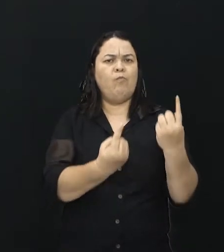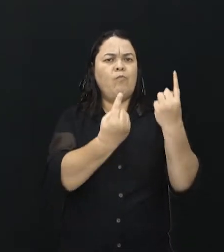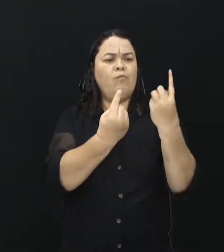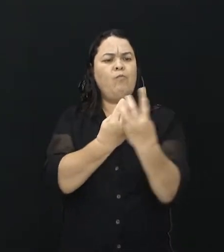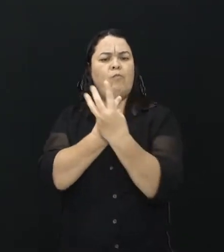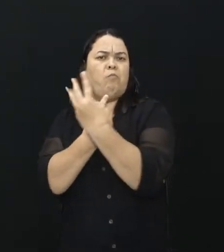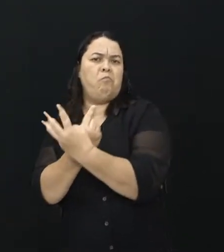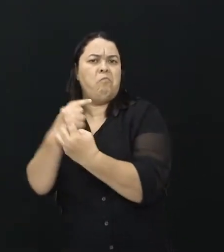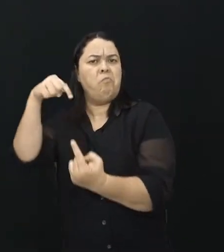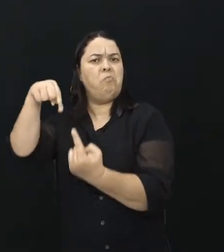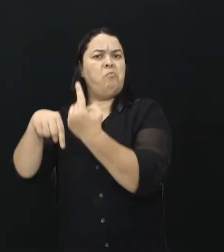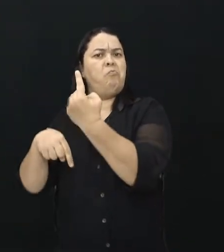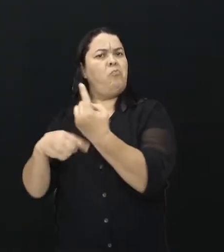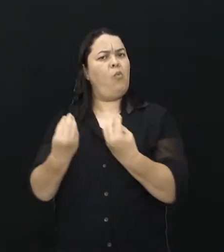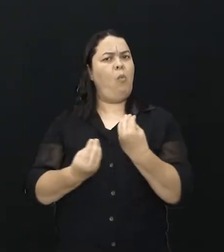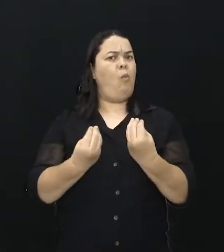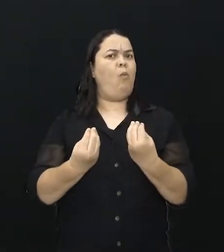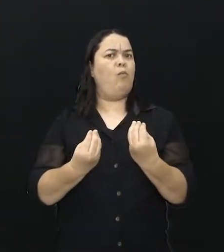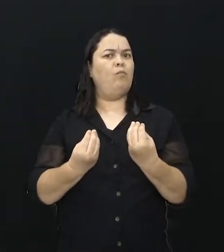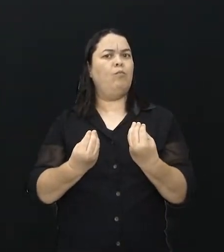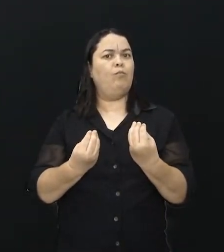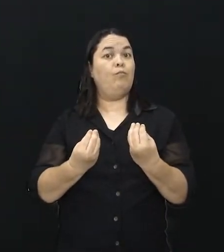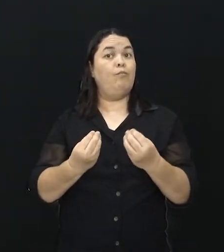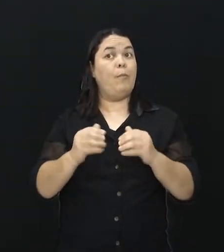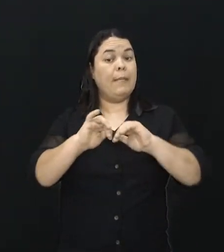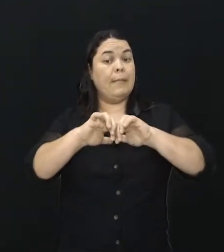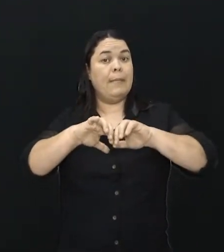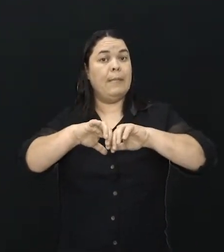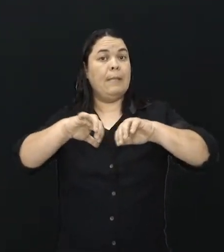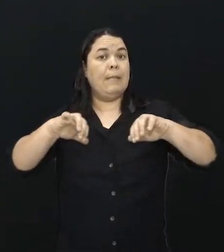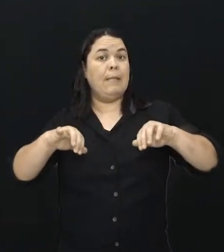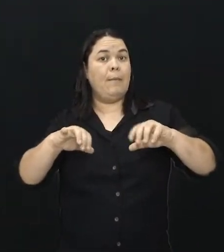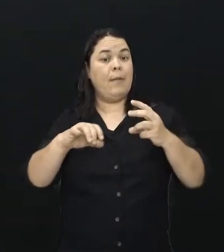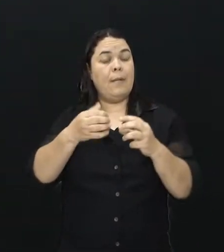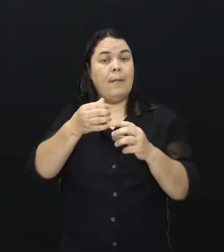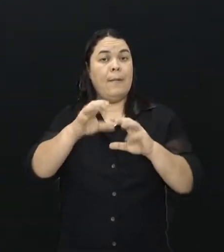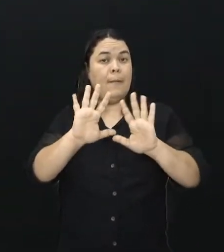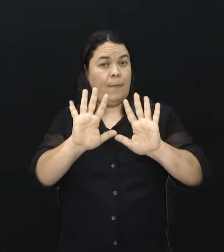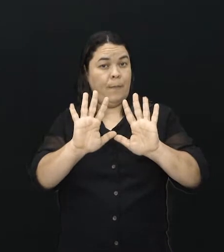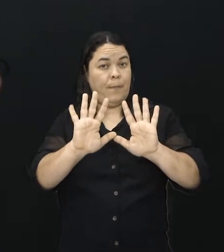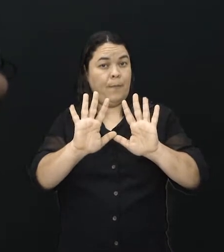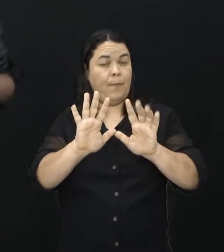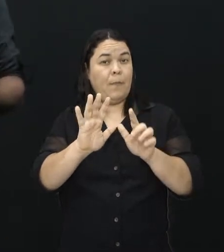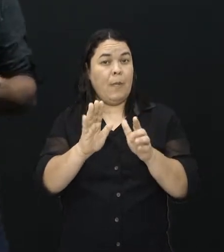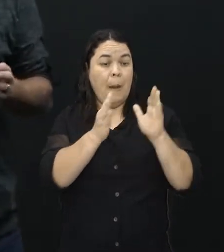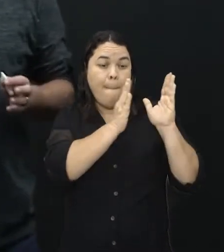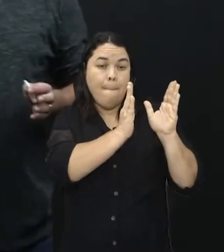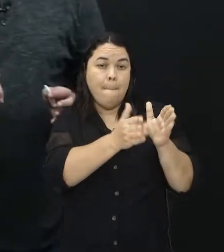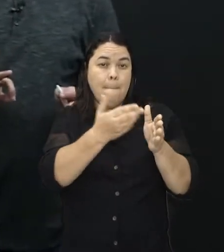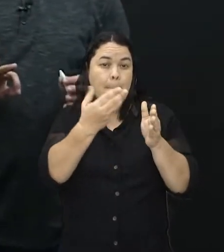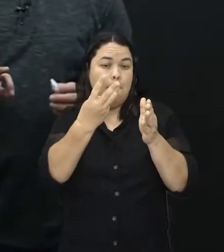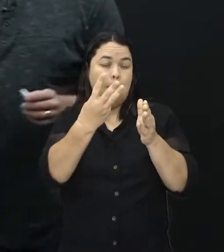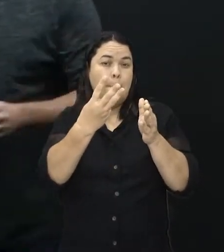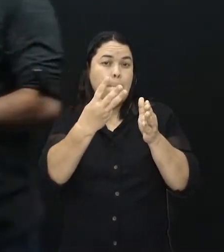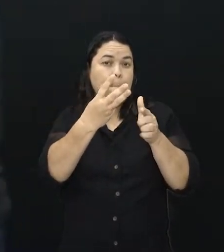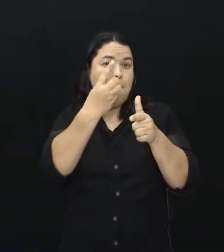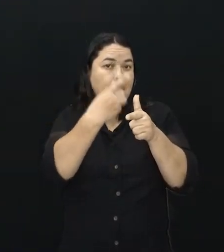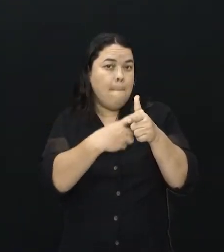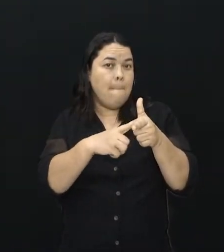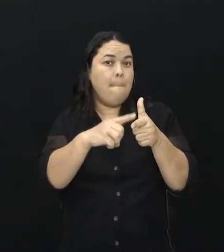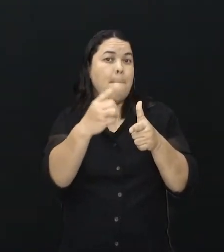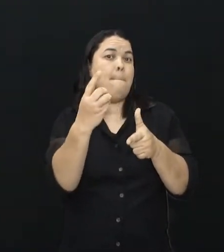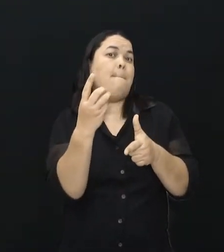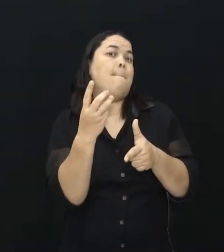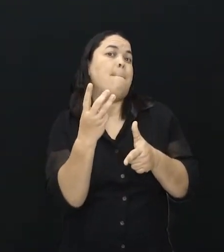inverso a 3 valores, então eu tenho que separar esse 690 em 3 partes diferentes, tá bom?